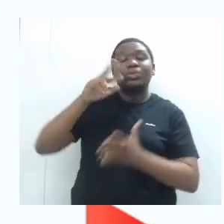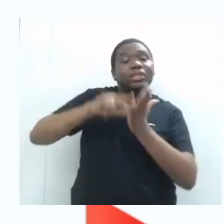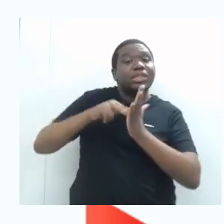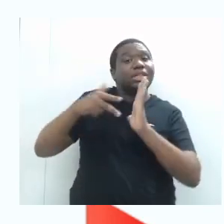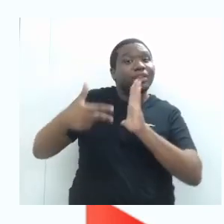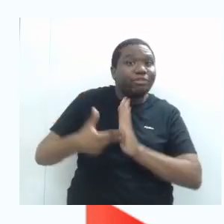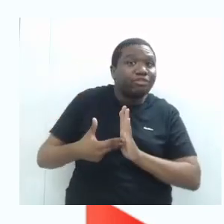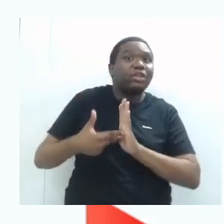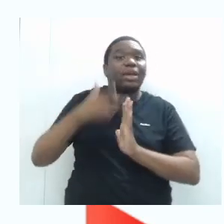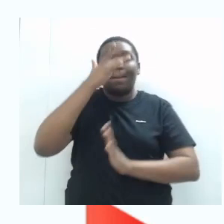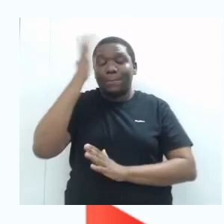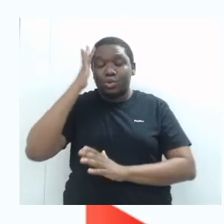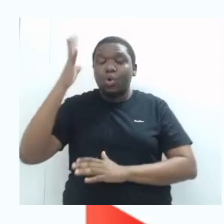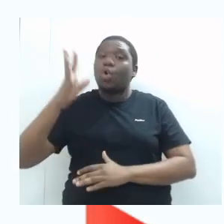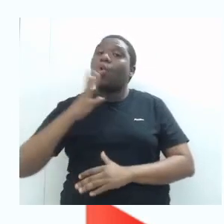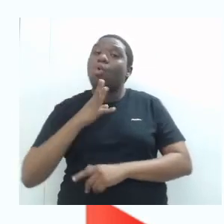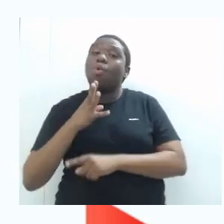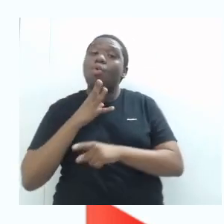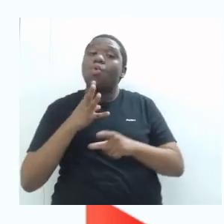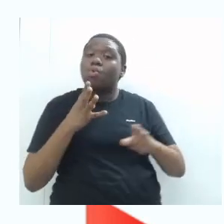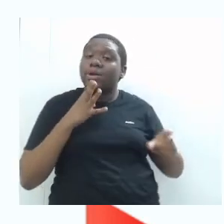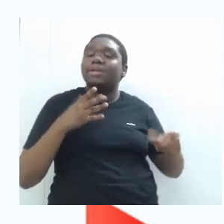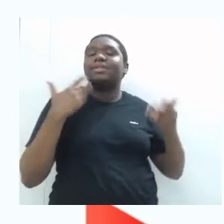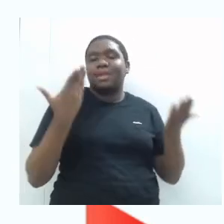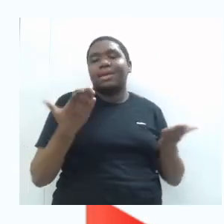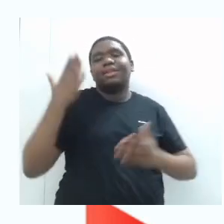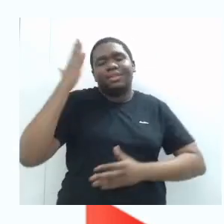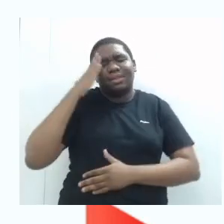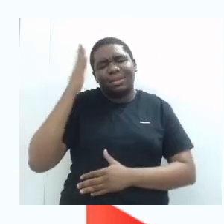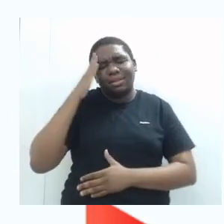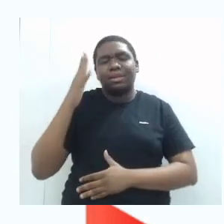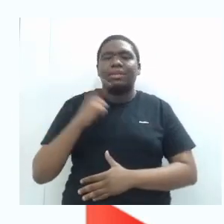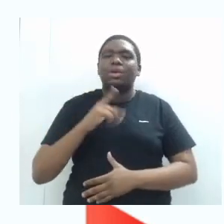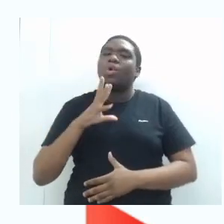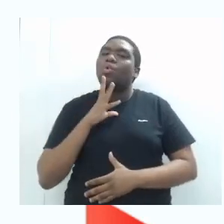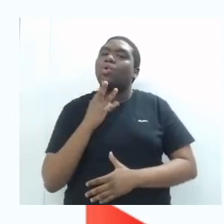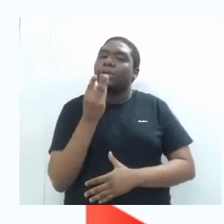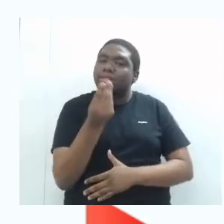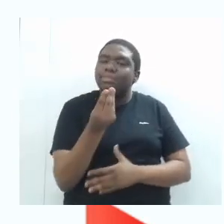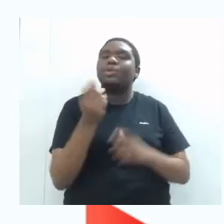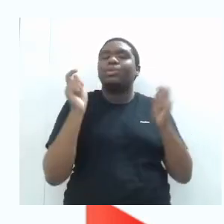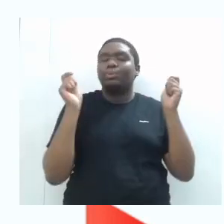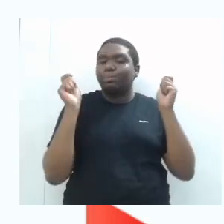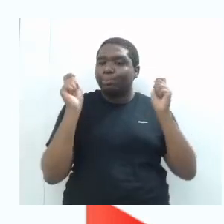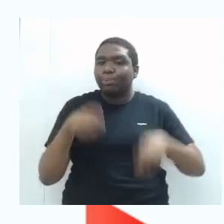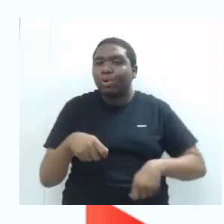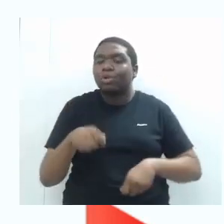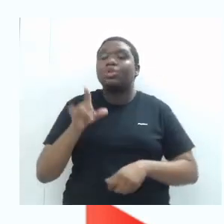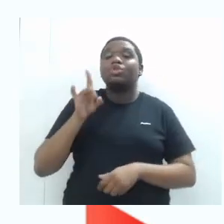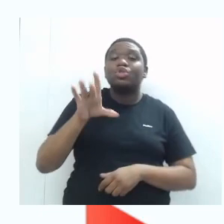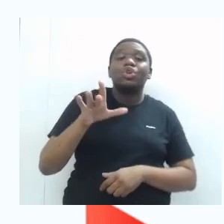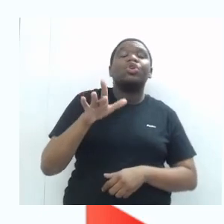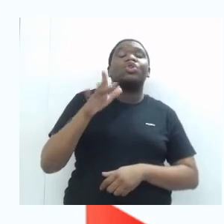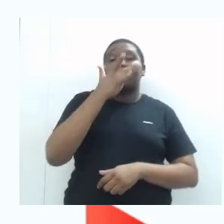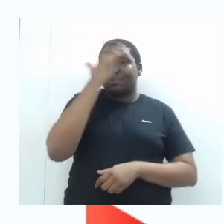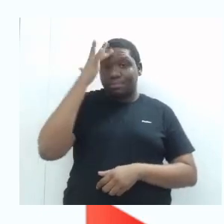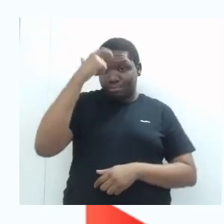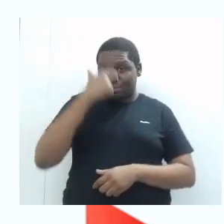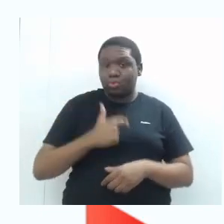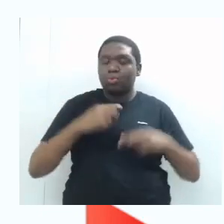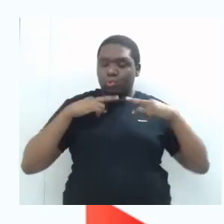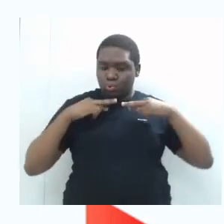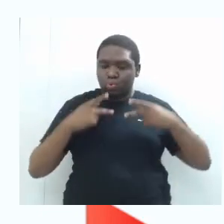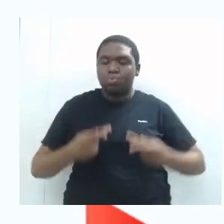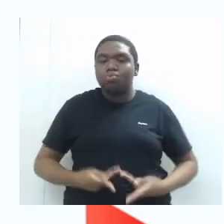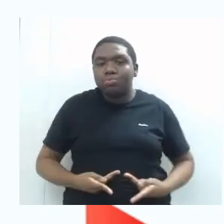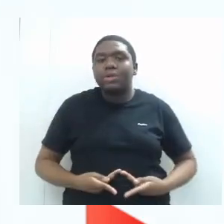do ato de conhecer, entender. O conhecimento é possível apenas ao ser humano.